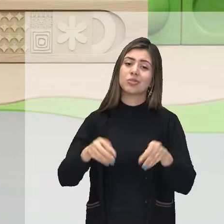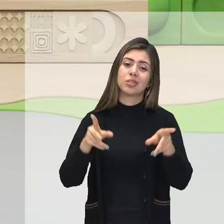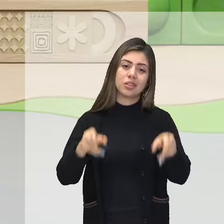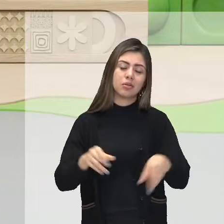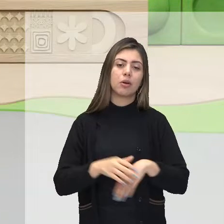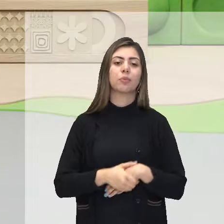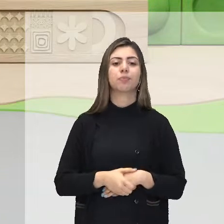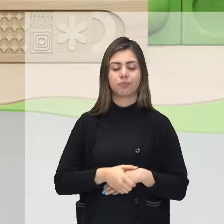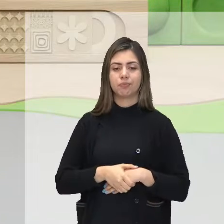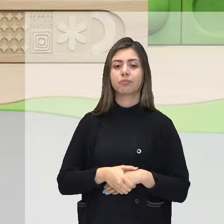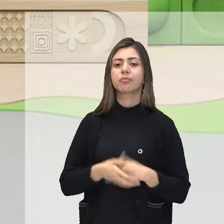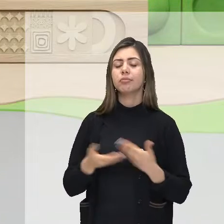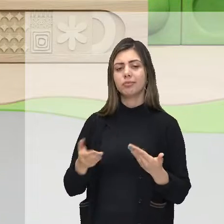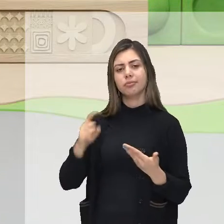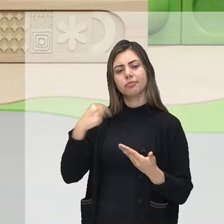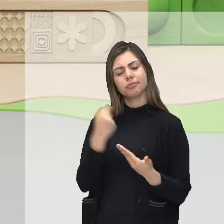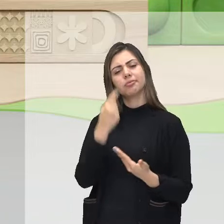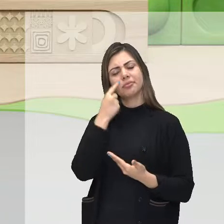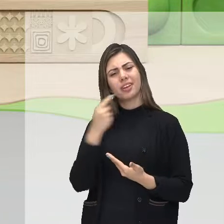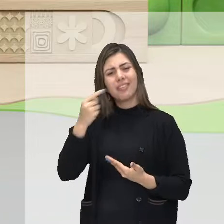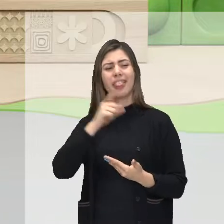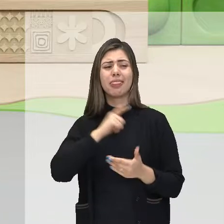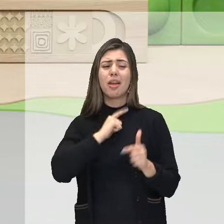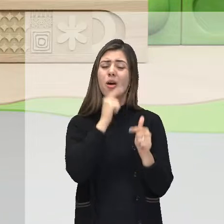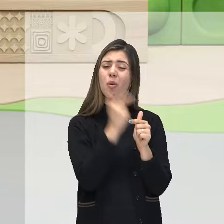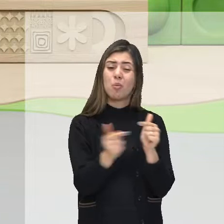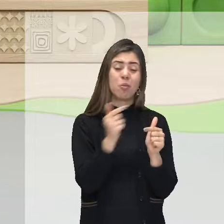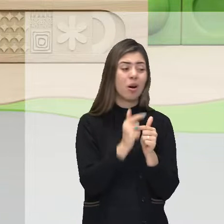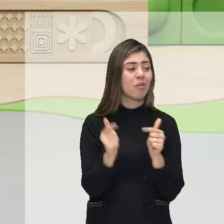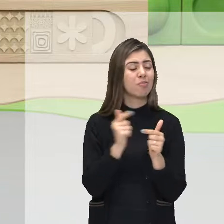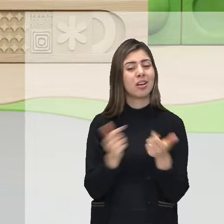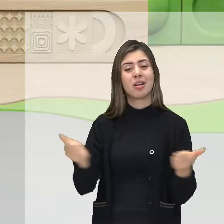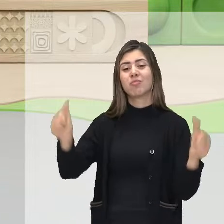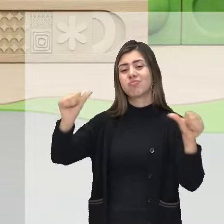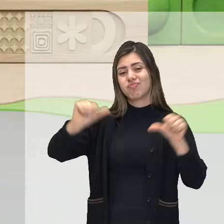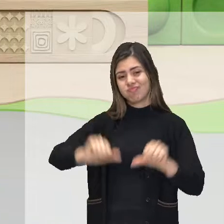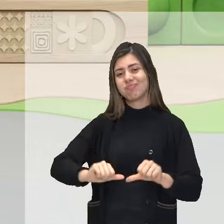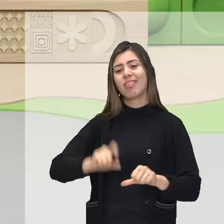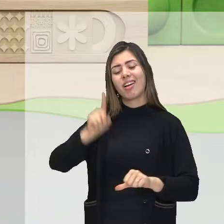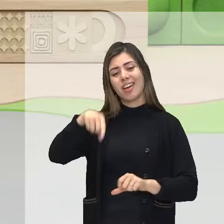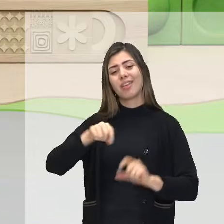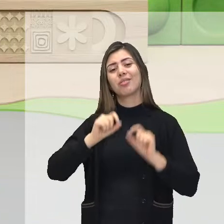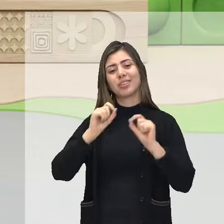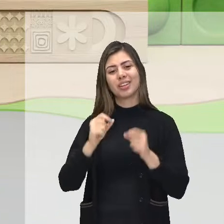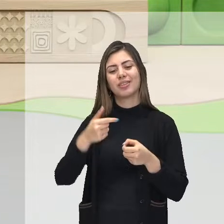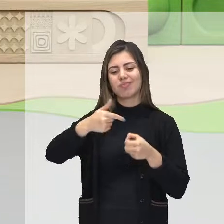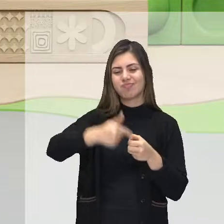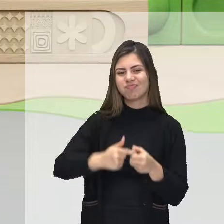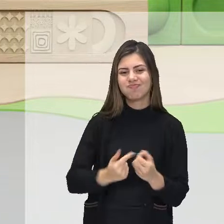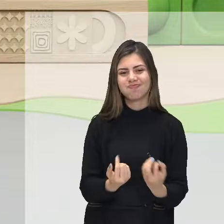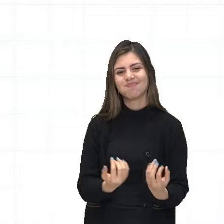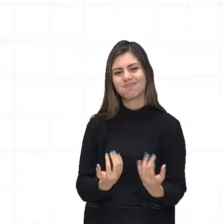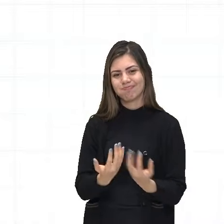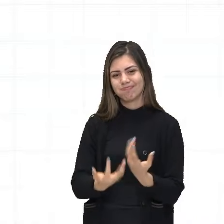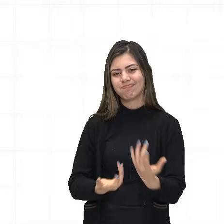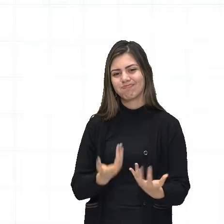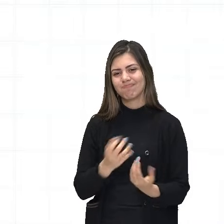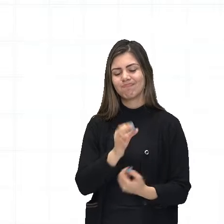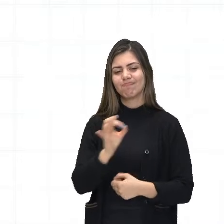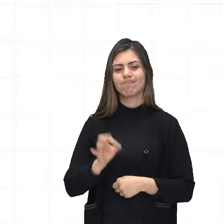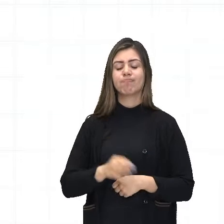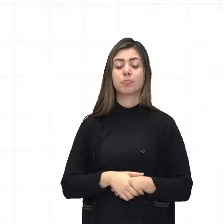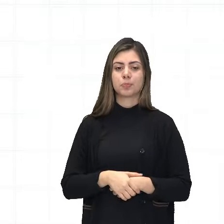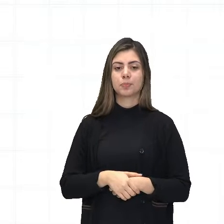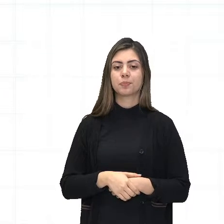aí esse grande problema, essa grande questão aí da queima de combustíveis fósseis, né?